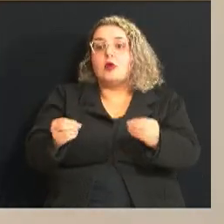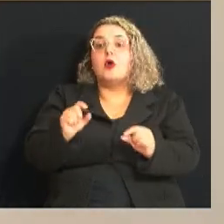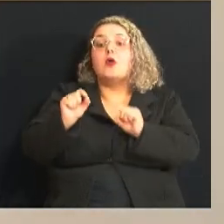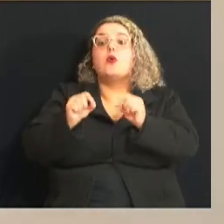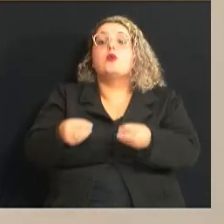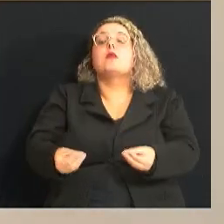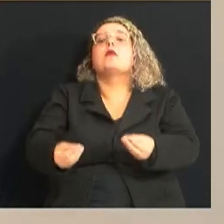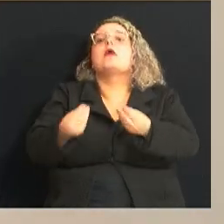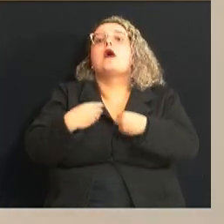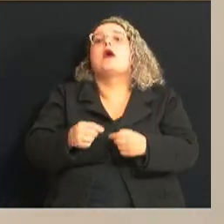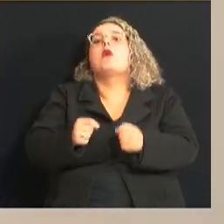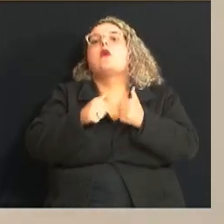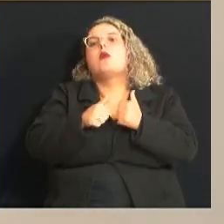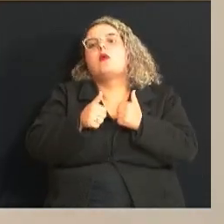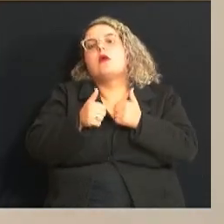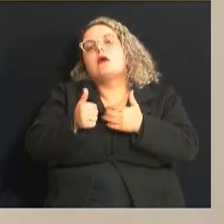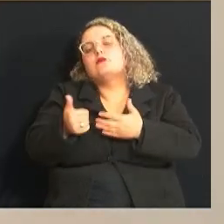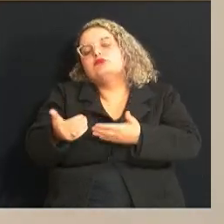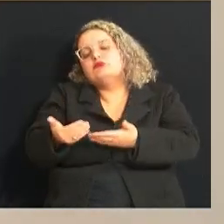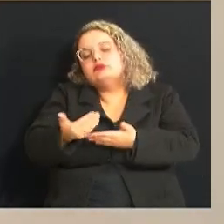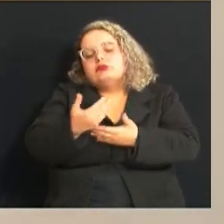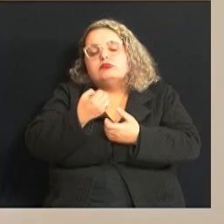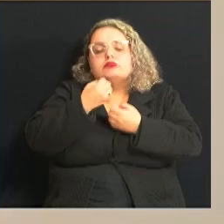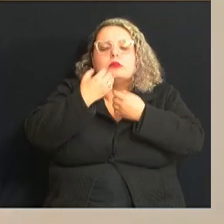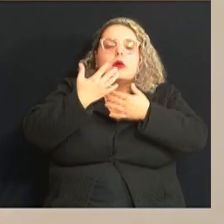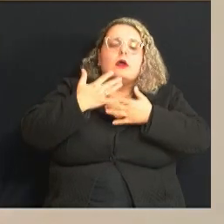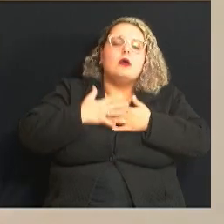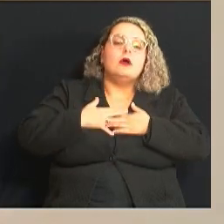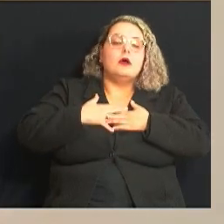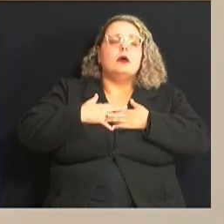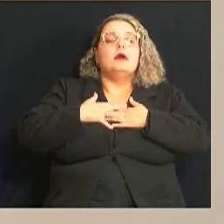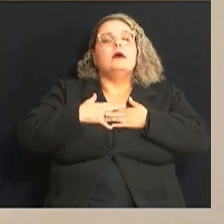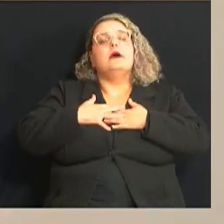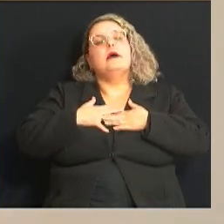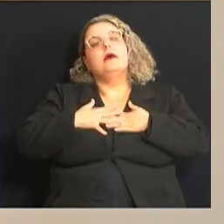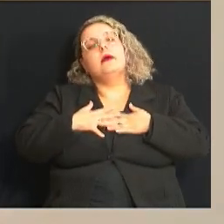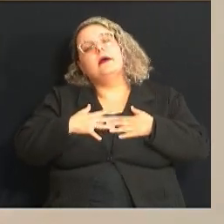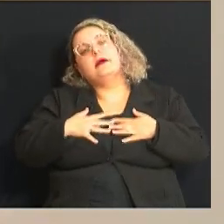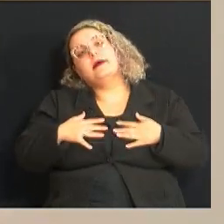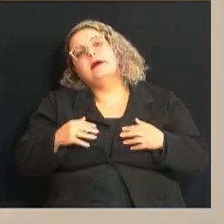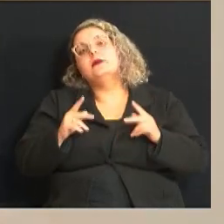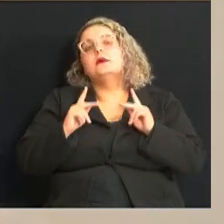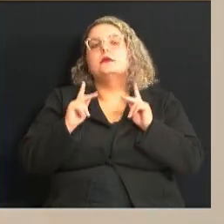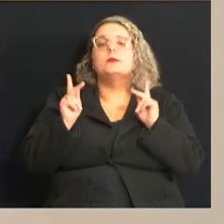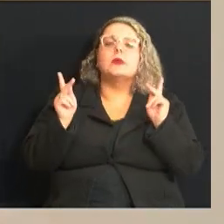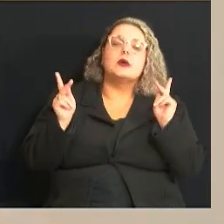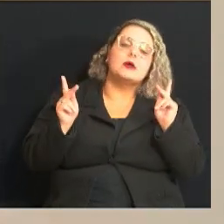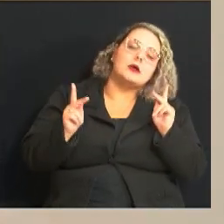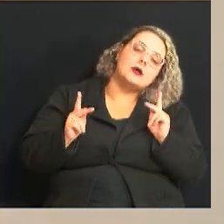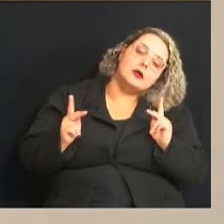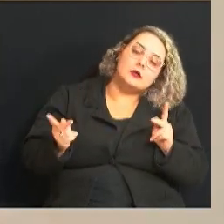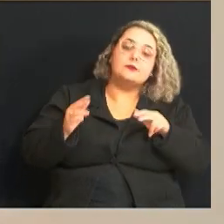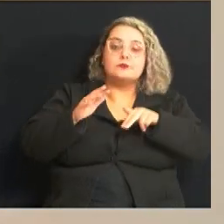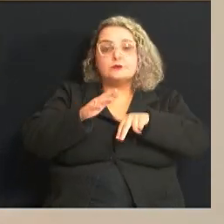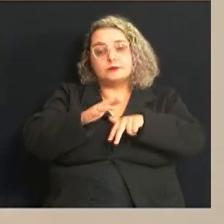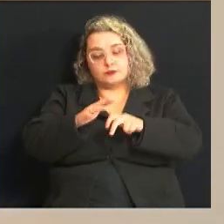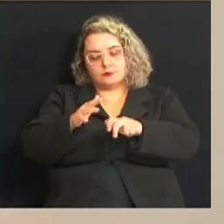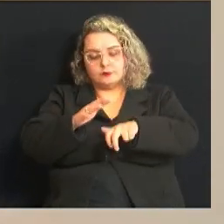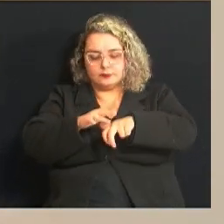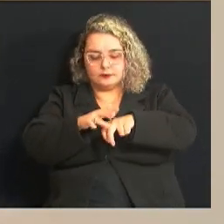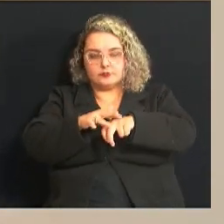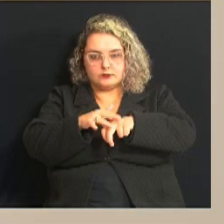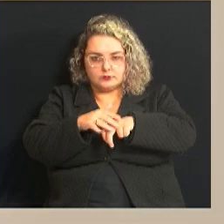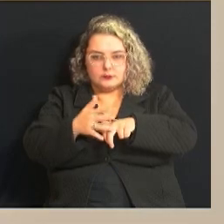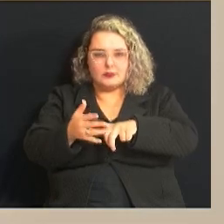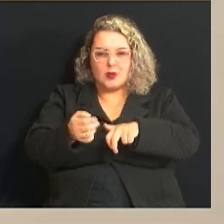traz? Um acolhimento, um bem-estar, ele traz uma analgesia. Então, aqueles pacientes que estão em processo mais de